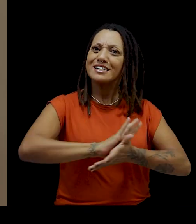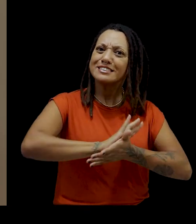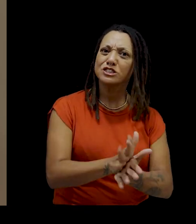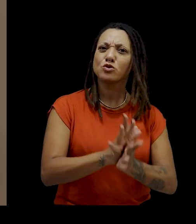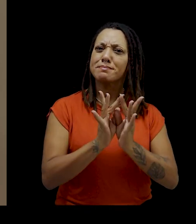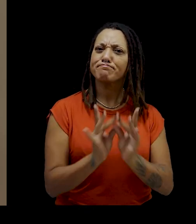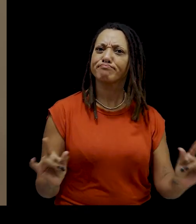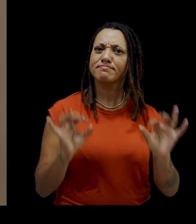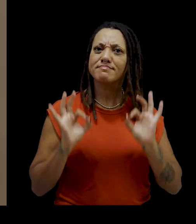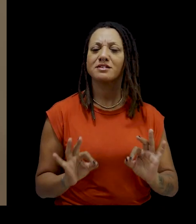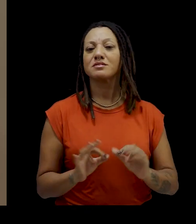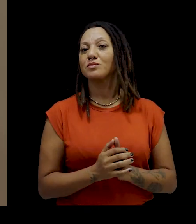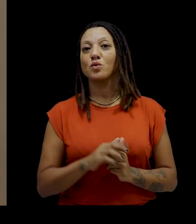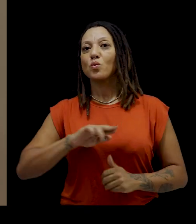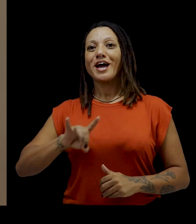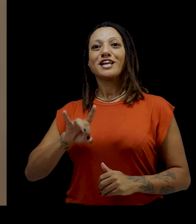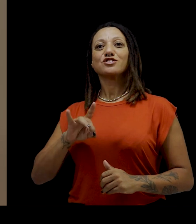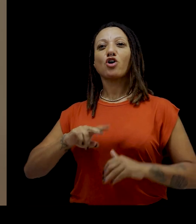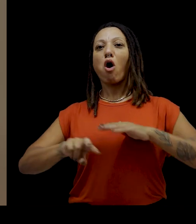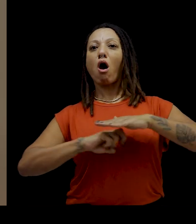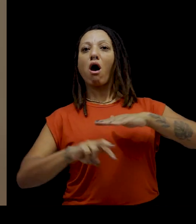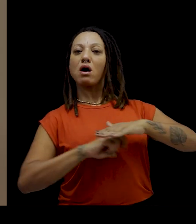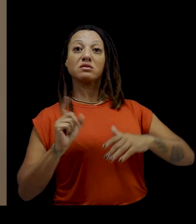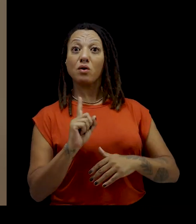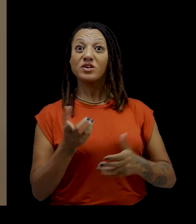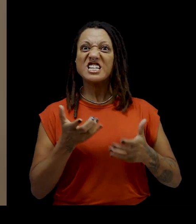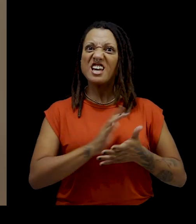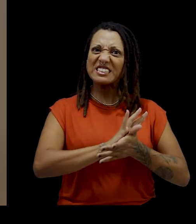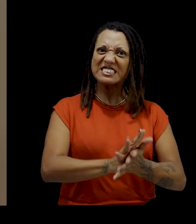de destruição, não era só